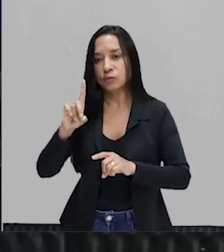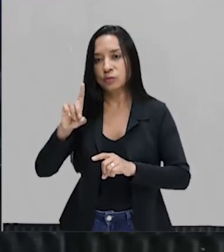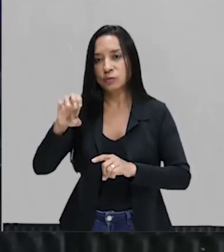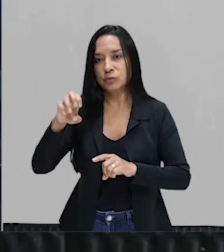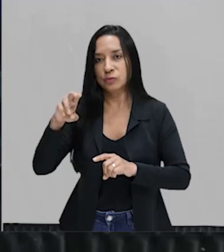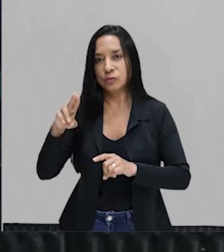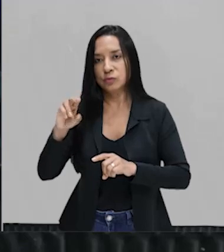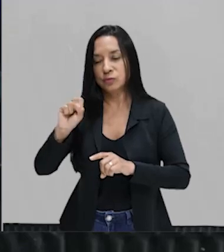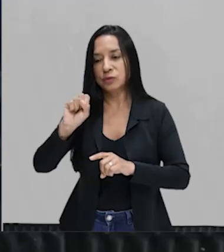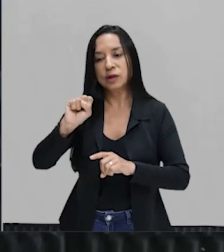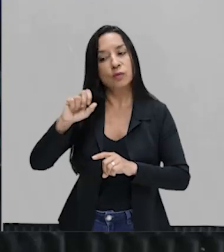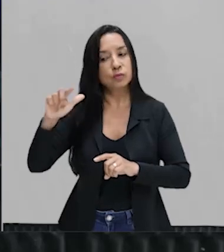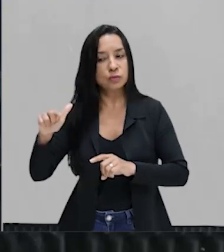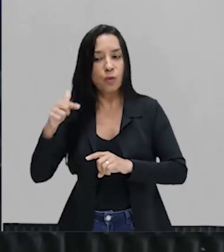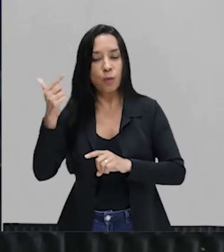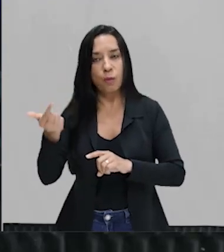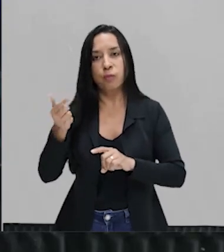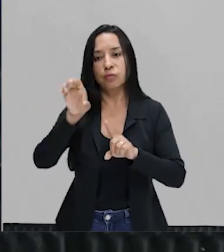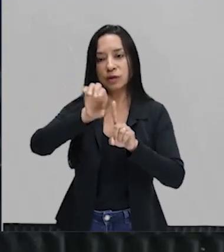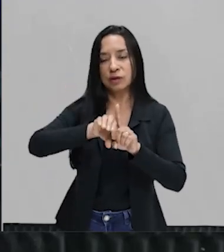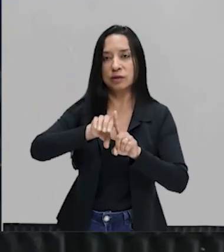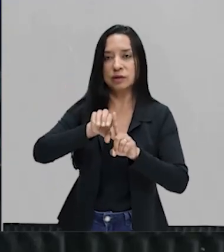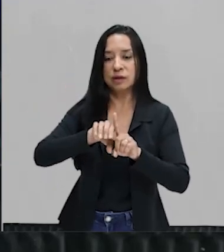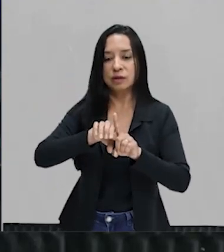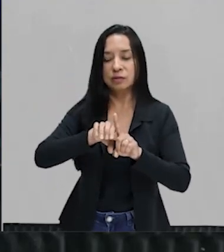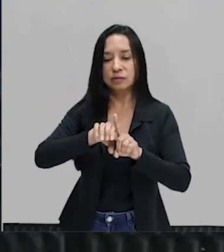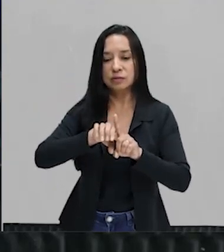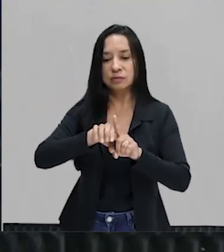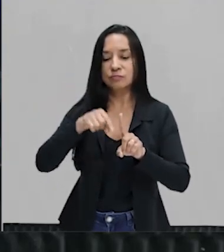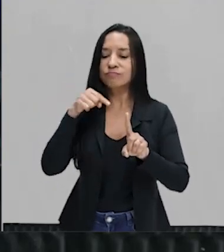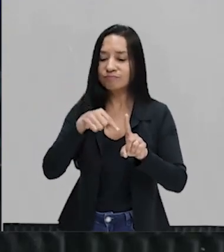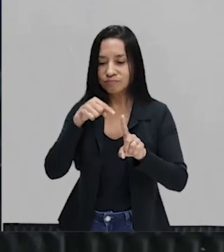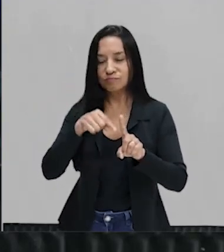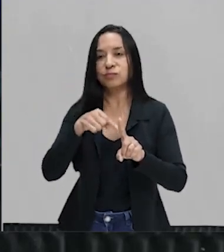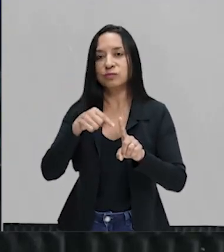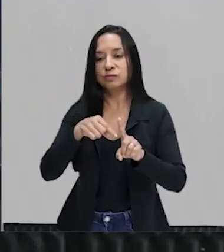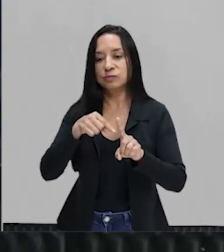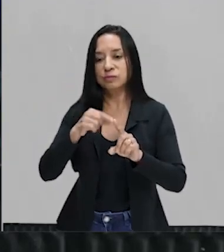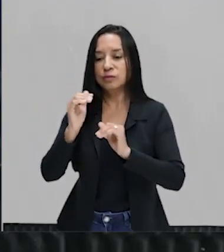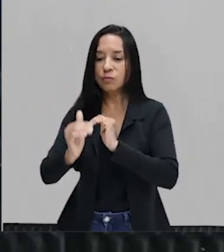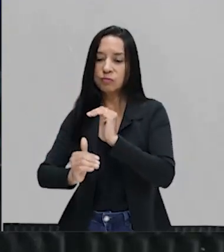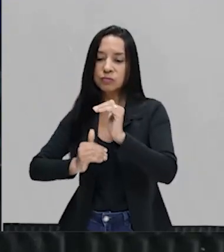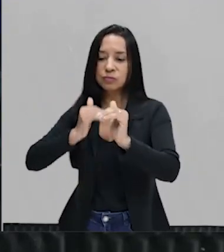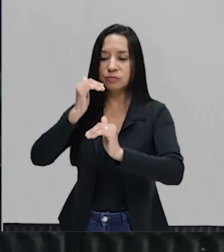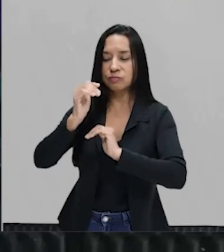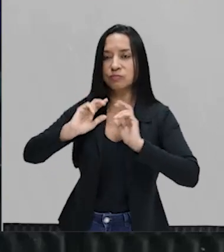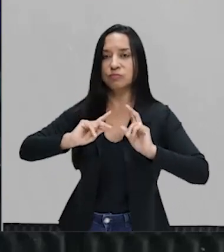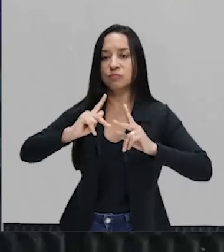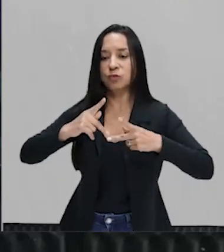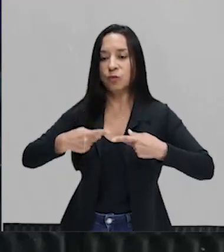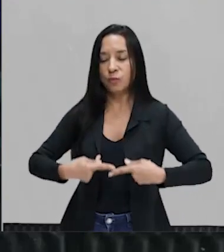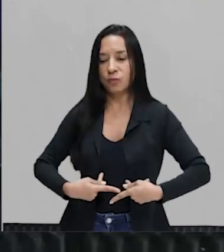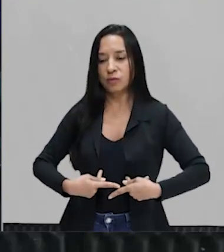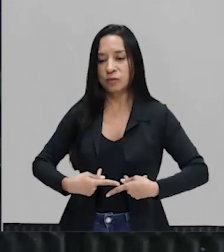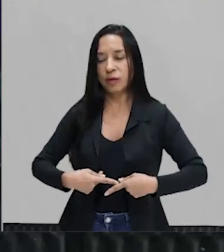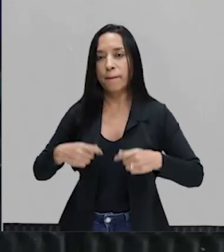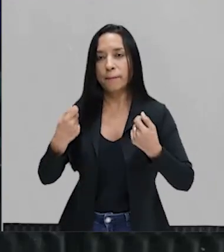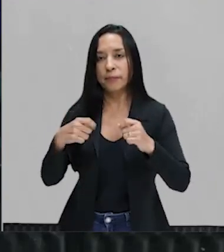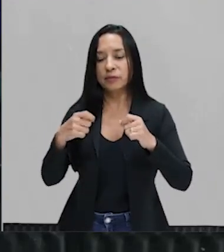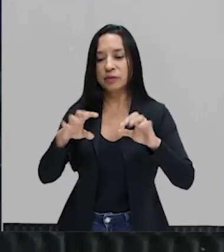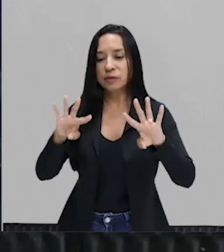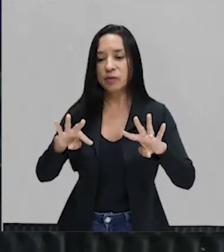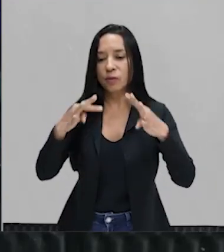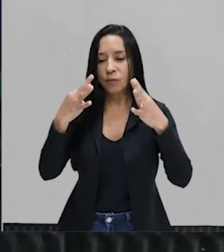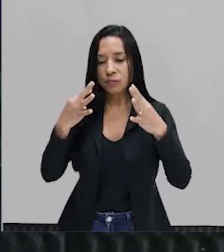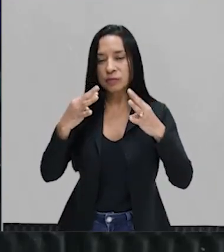ortodoxos vão adotar um outro calendário. Então, os calendários são construções, evidentemente, humanas. E é preciso observar também